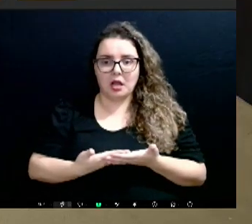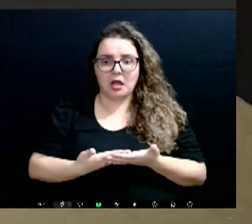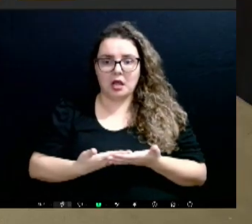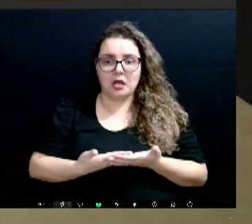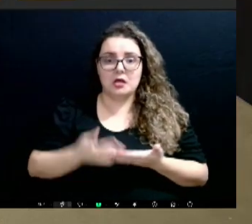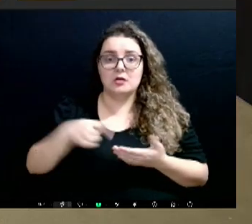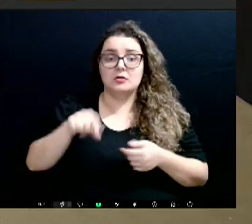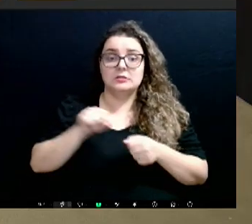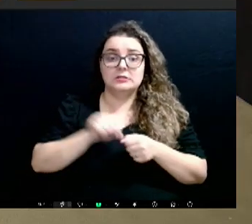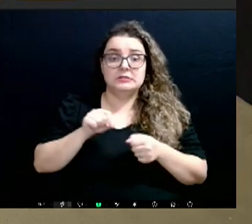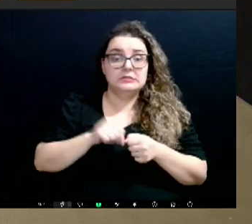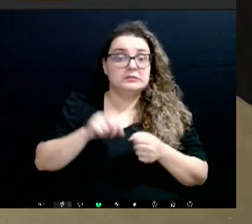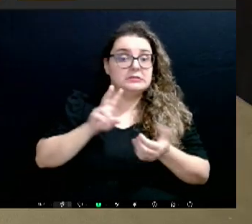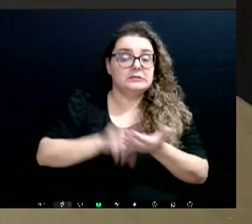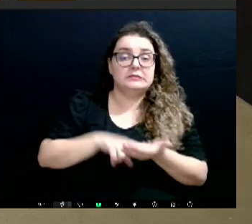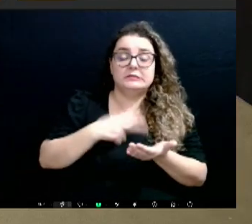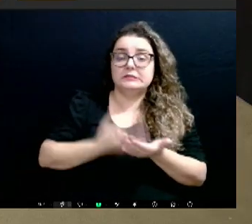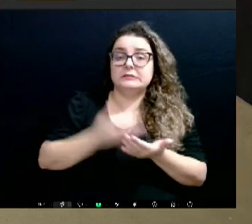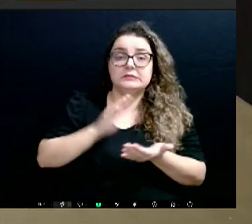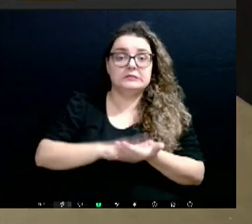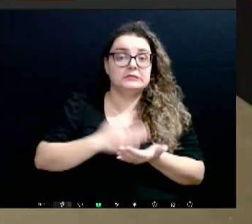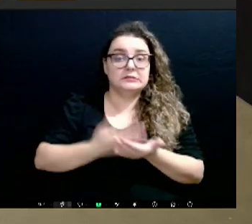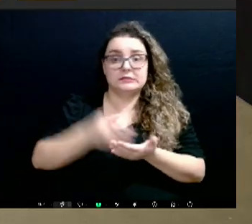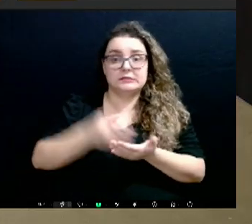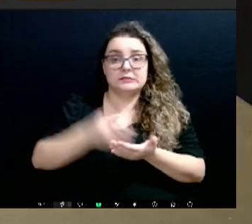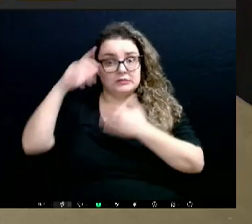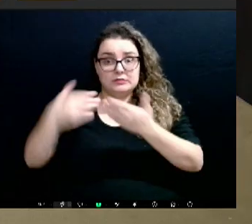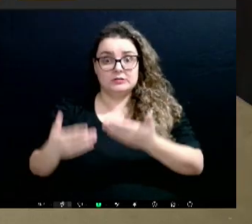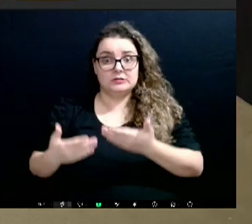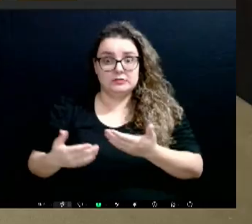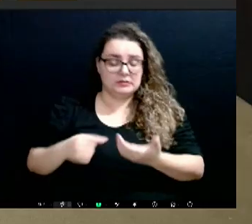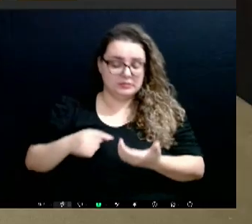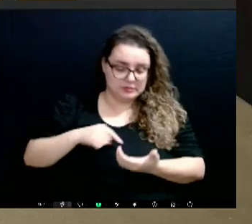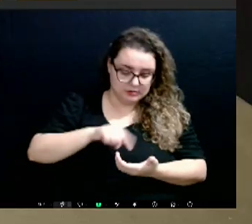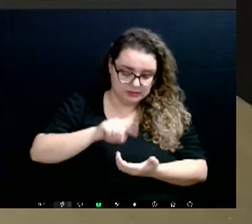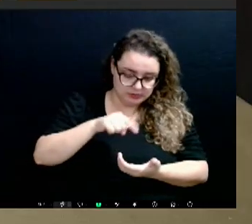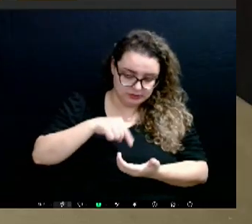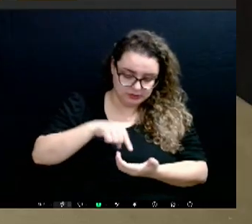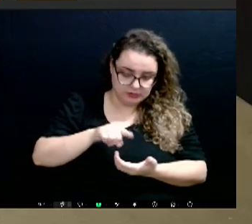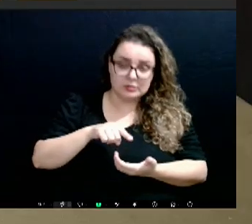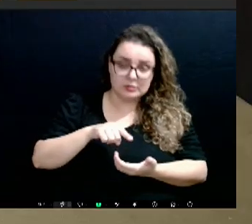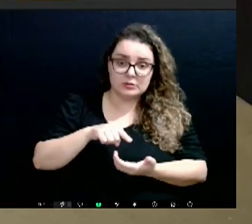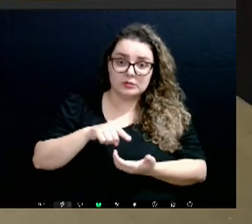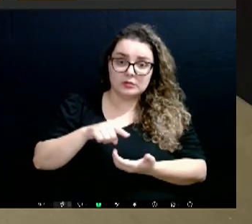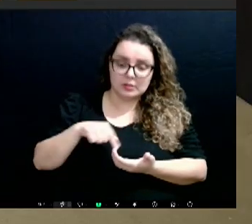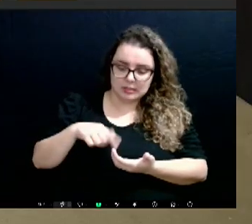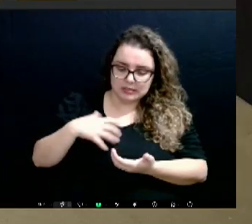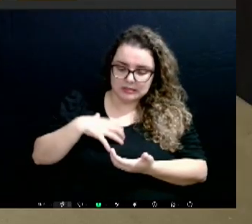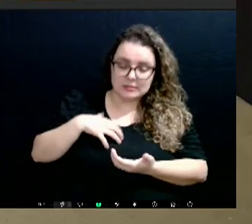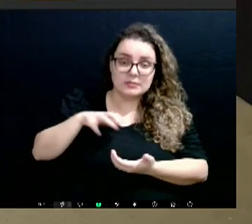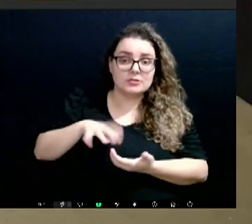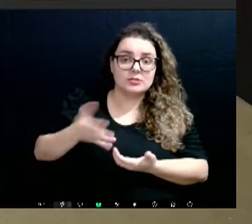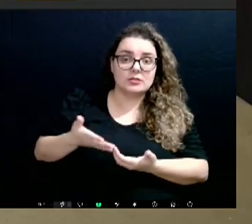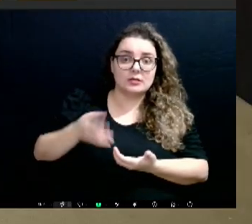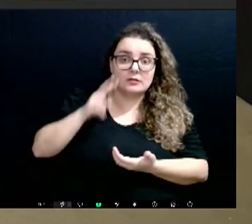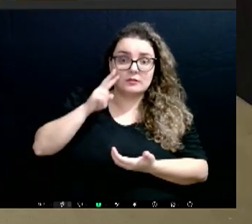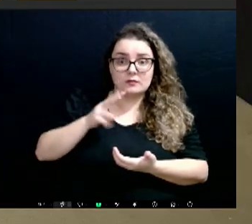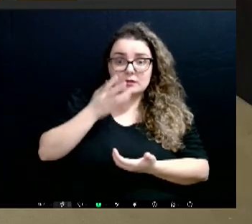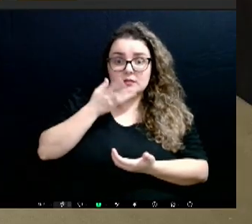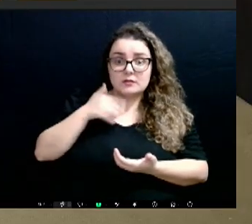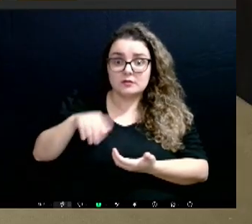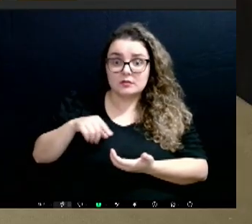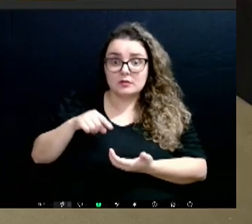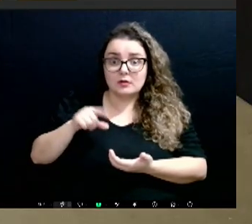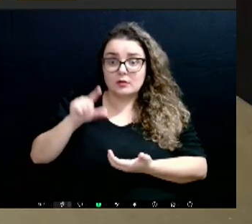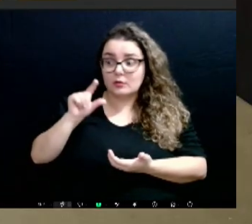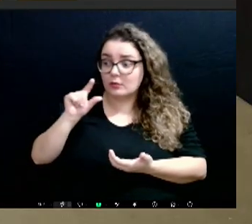leitura do dia a dia. Esse negócio de segurar o celular, o dedinho aqui, né? E você vê as crianças, os pequenininhos, eles pegam